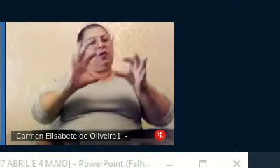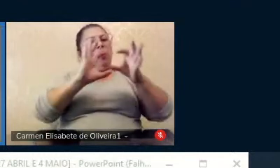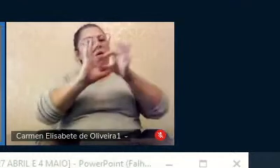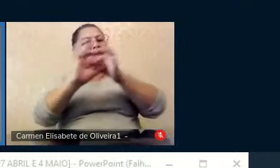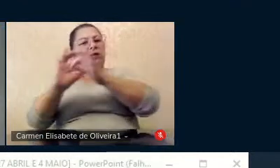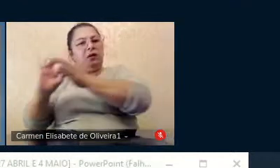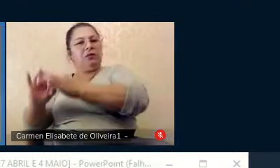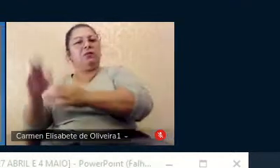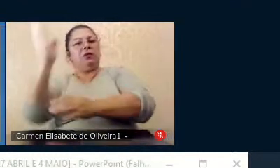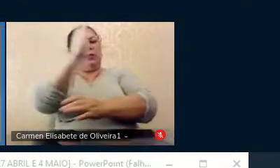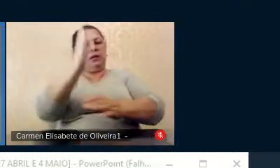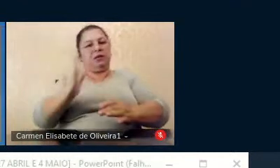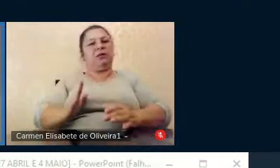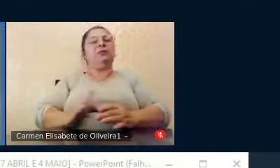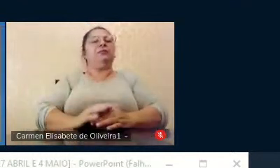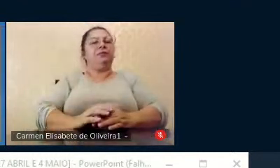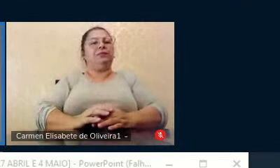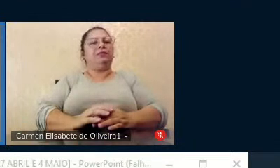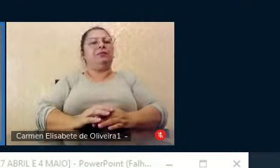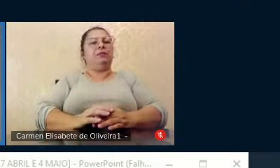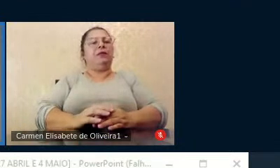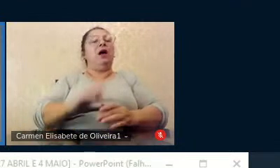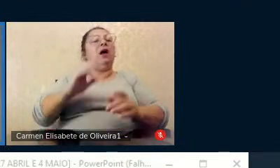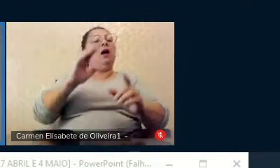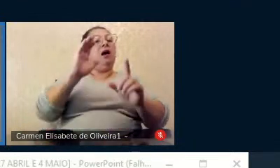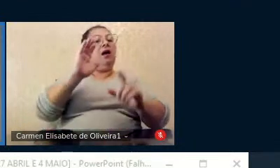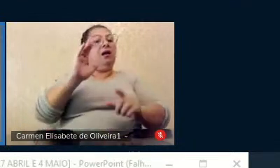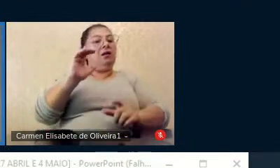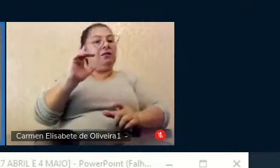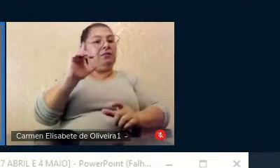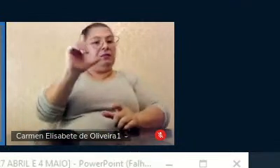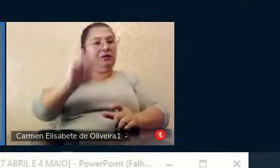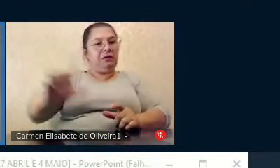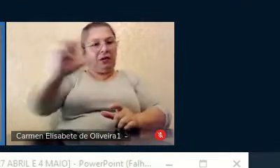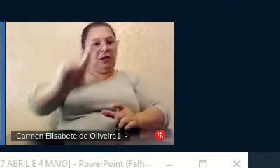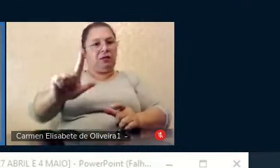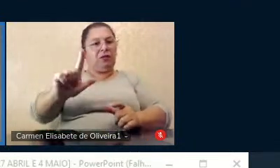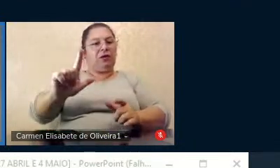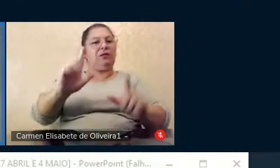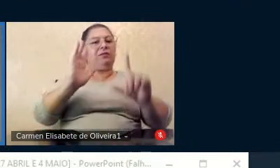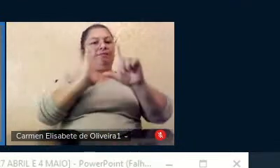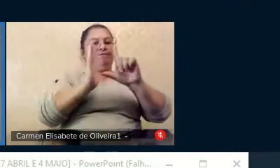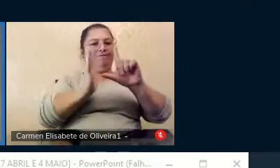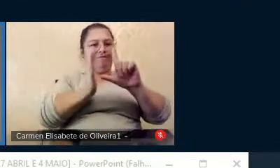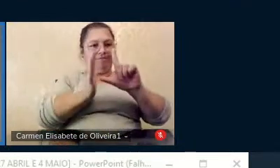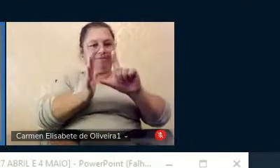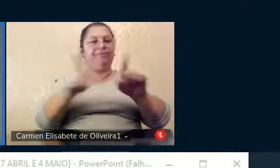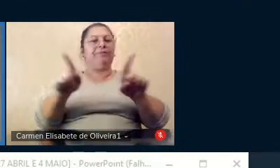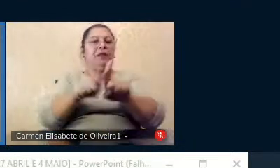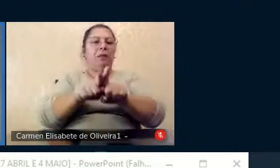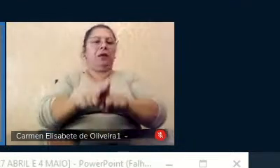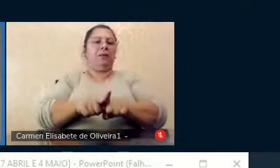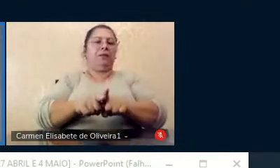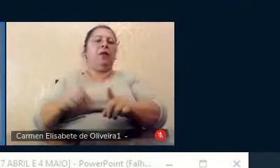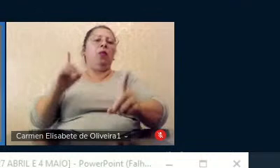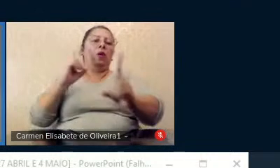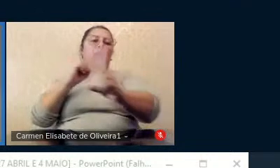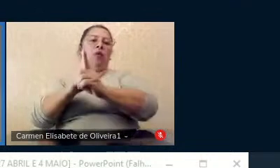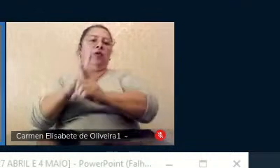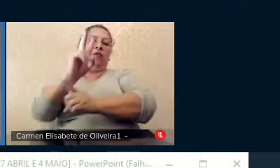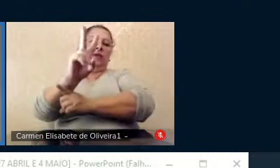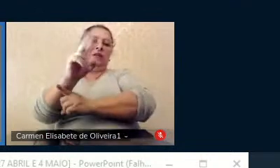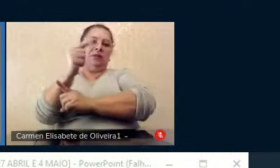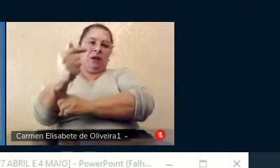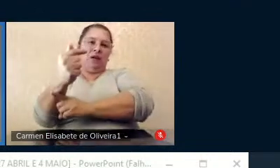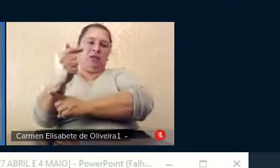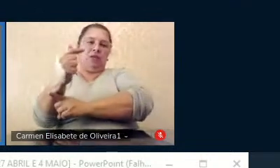Brasileiro, e Literatura a Letras Libras. Então, são encontros do dia 27 de abril e